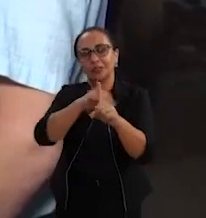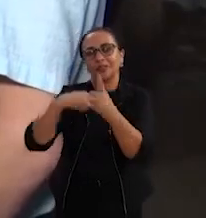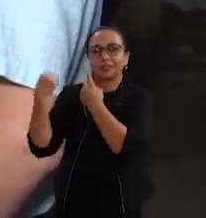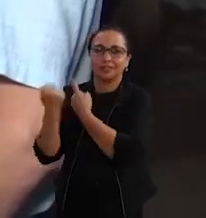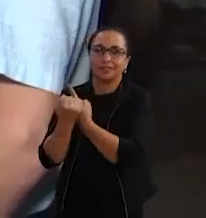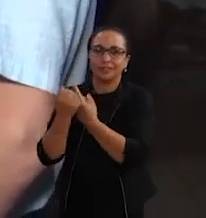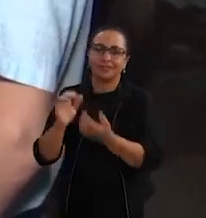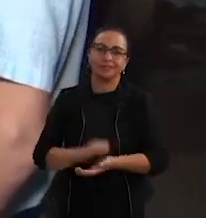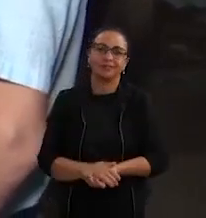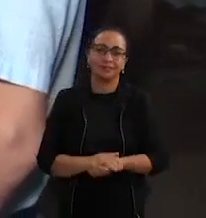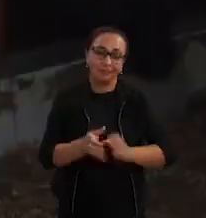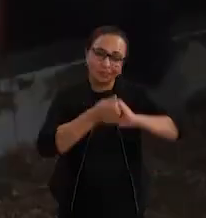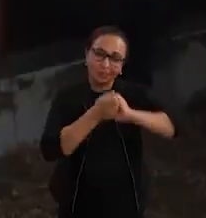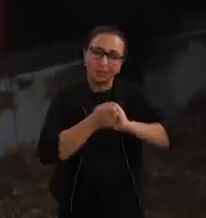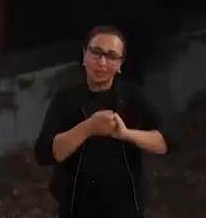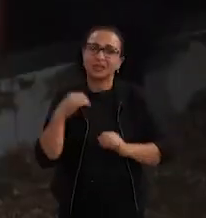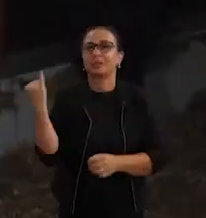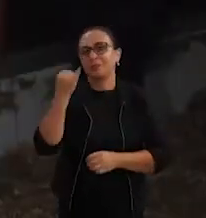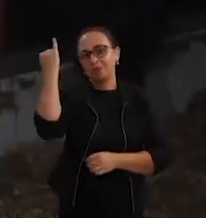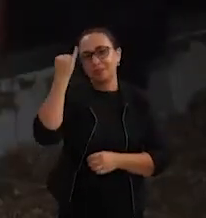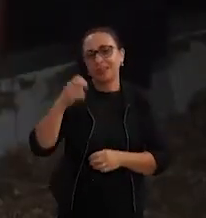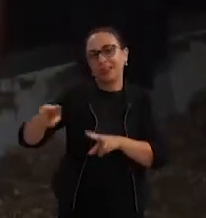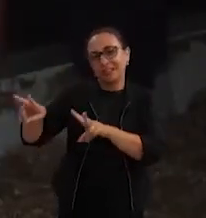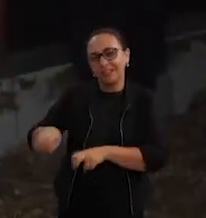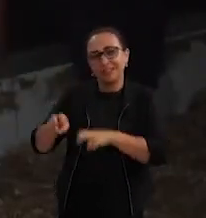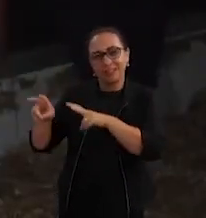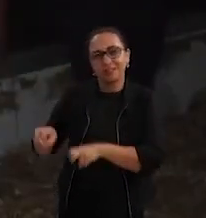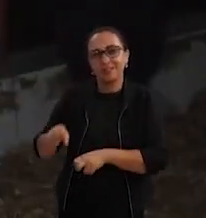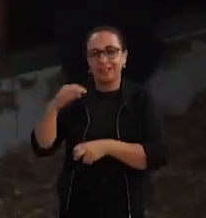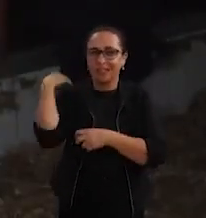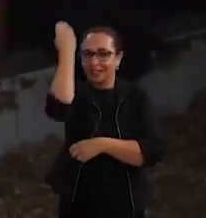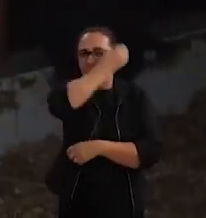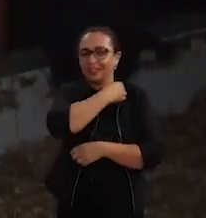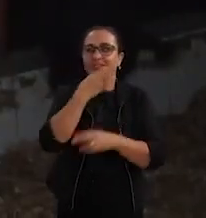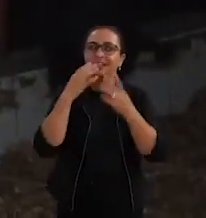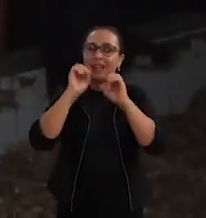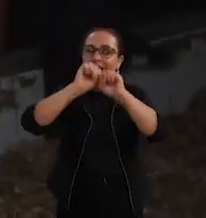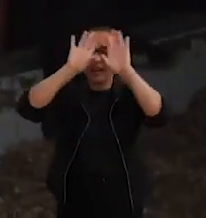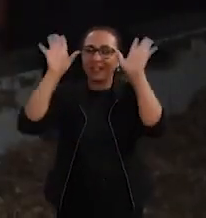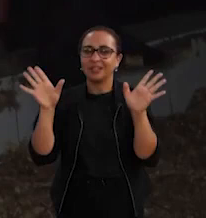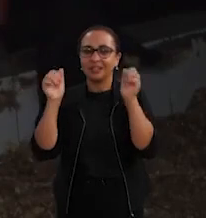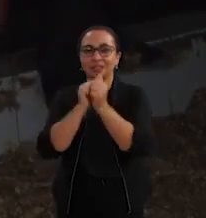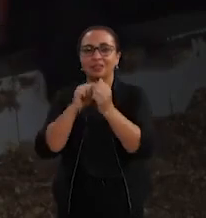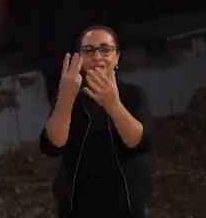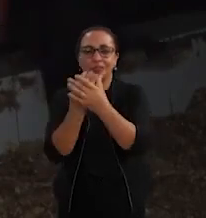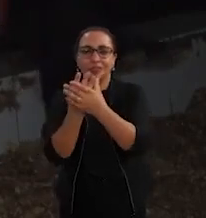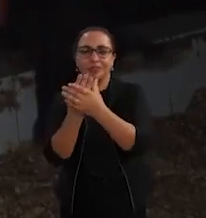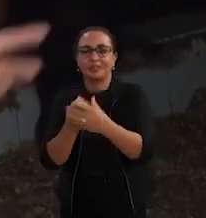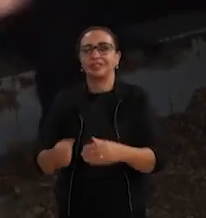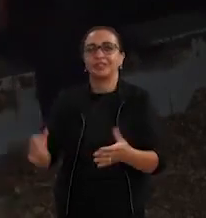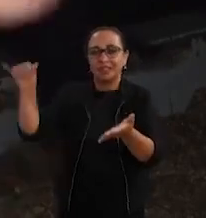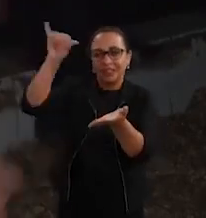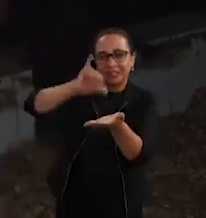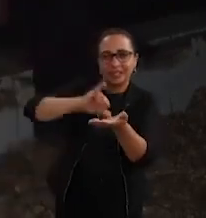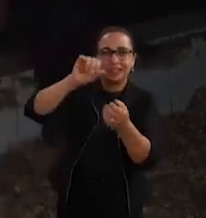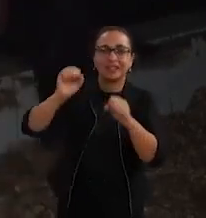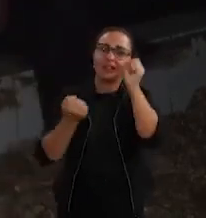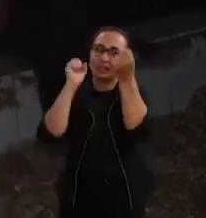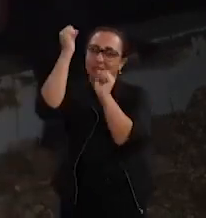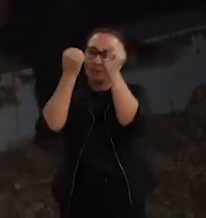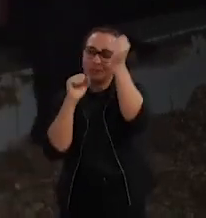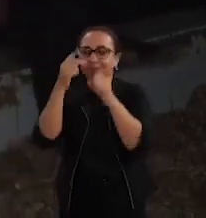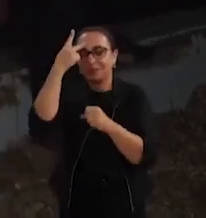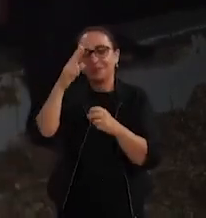universidade e sociedade. É uma parceria muito importante da Fazenda Santa Clara com a Universidade Federal de Sergipe, instalando